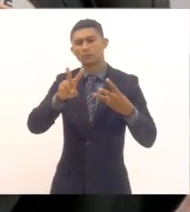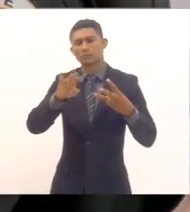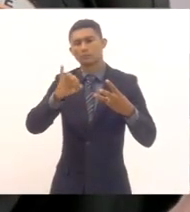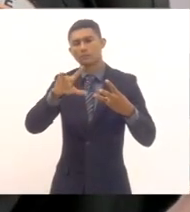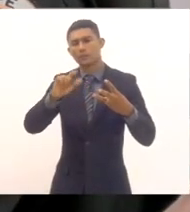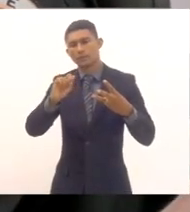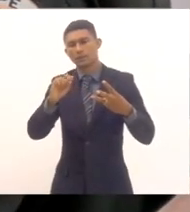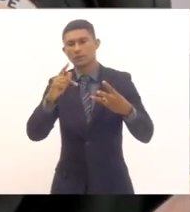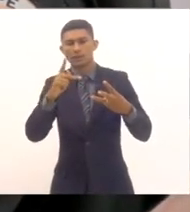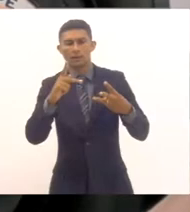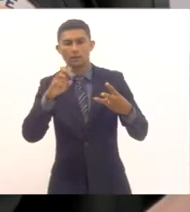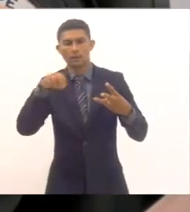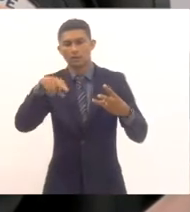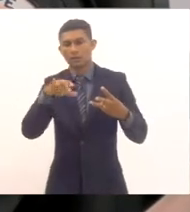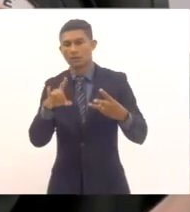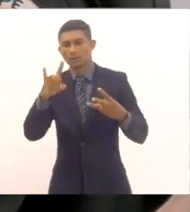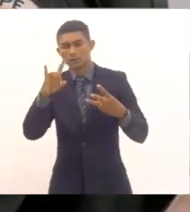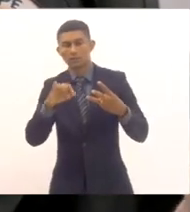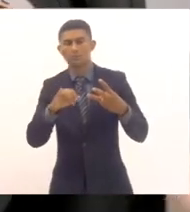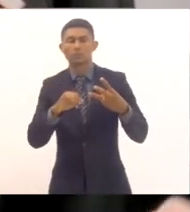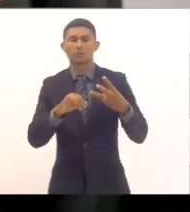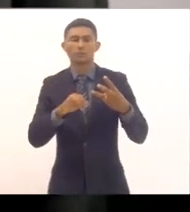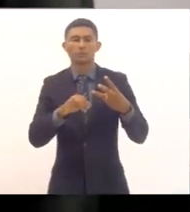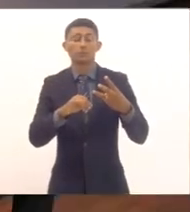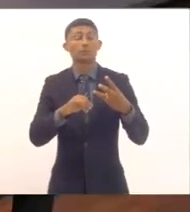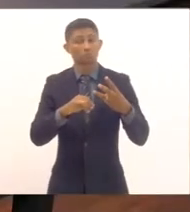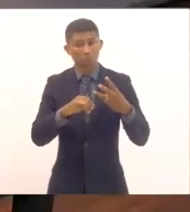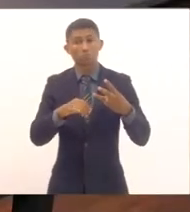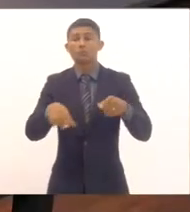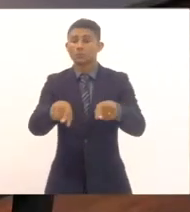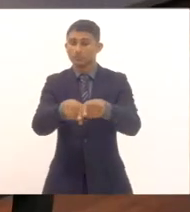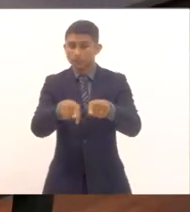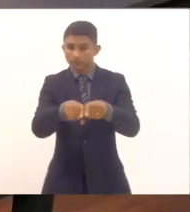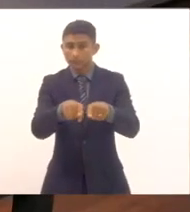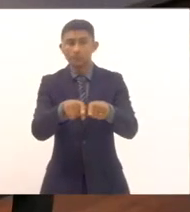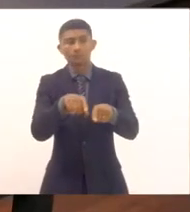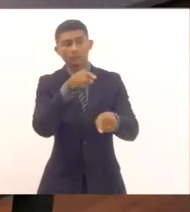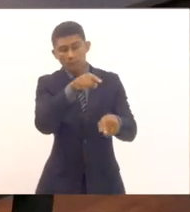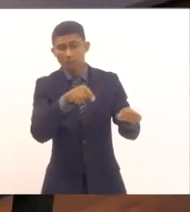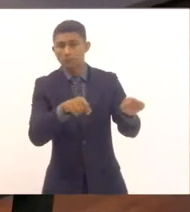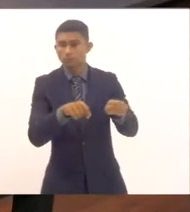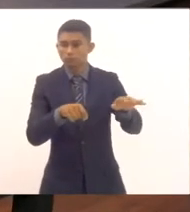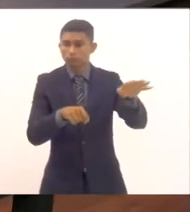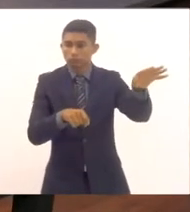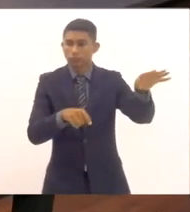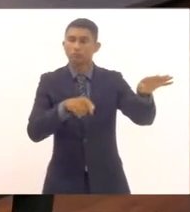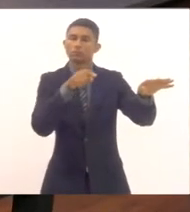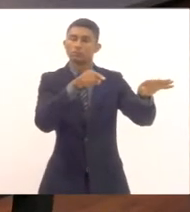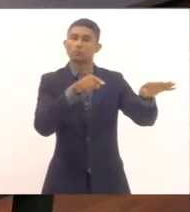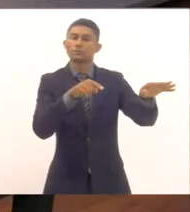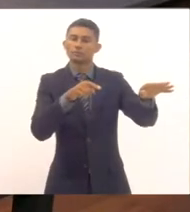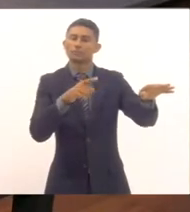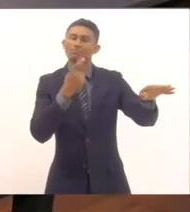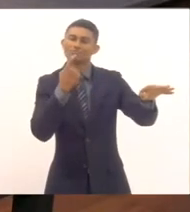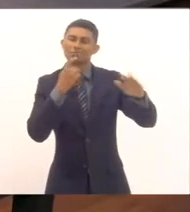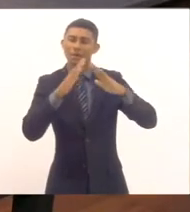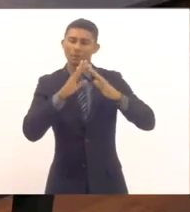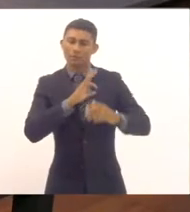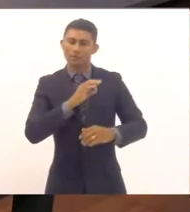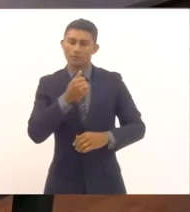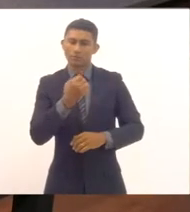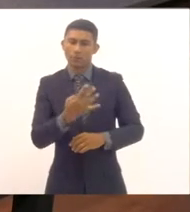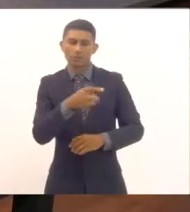temos uma pela 15 Vila Aliança também é uma outra comunidade lá dar o 14º também que é o que é que é